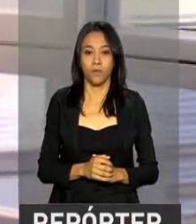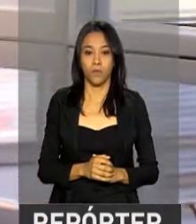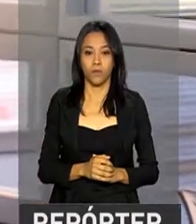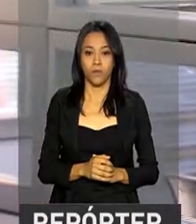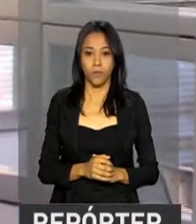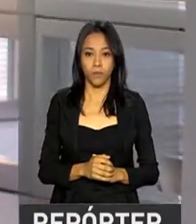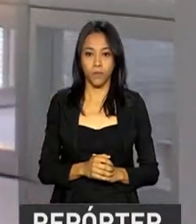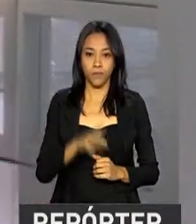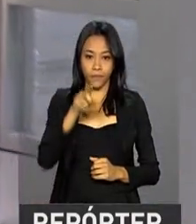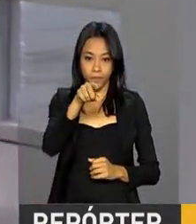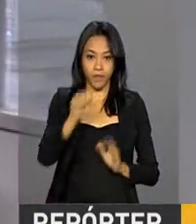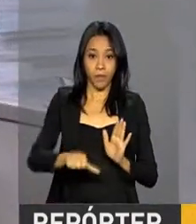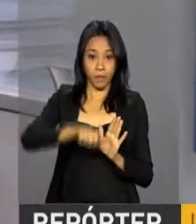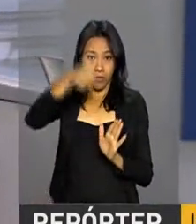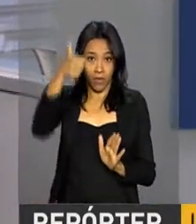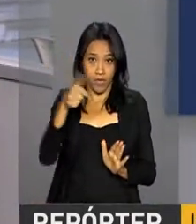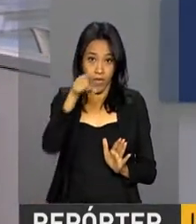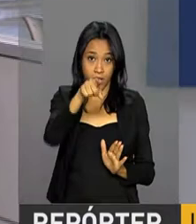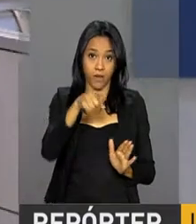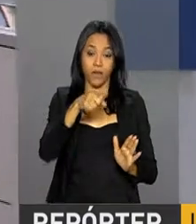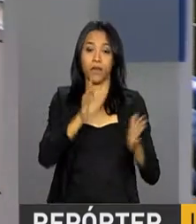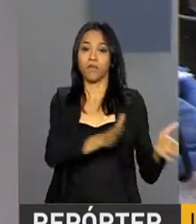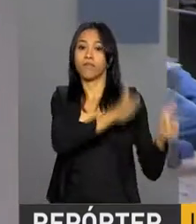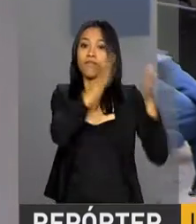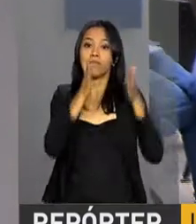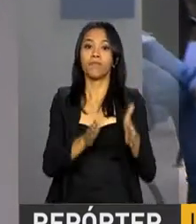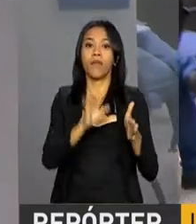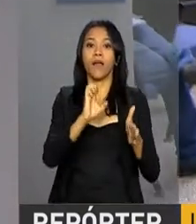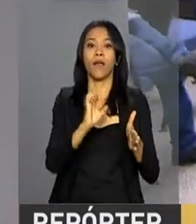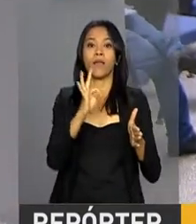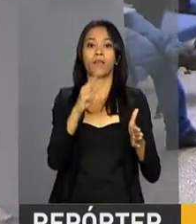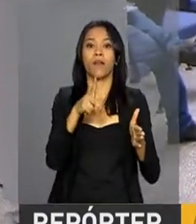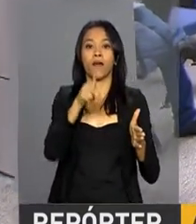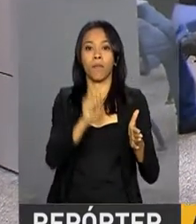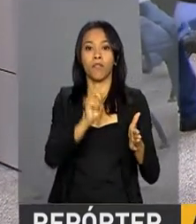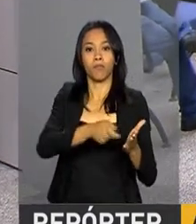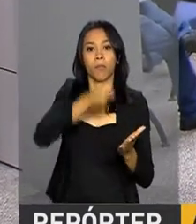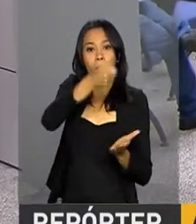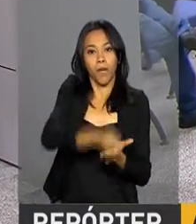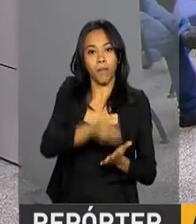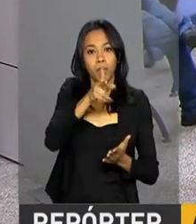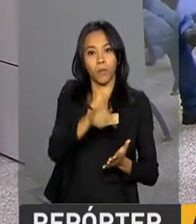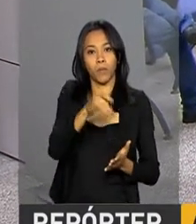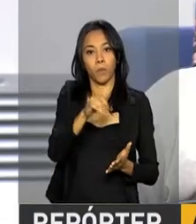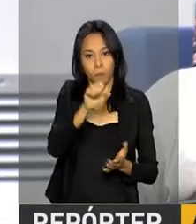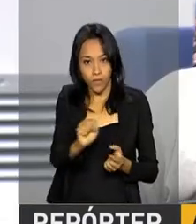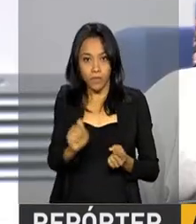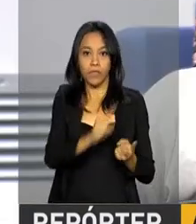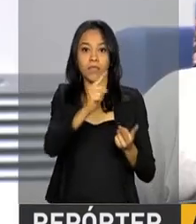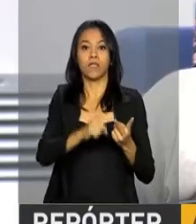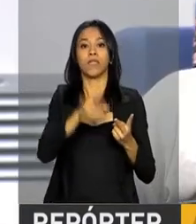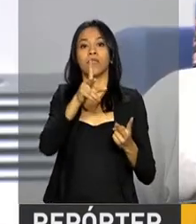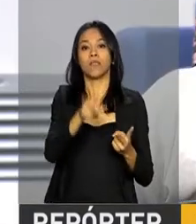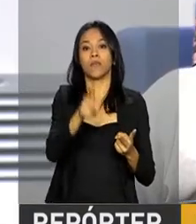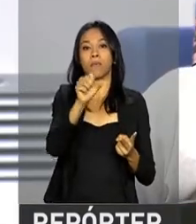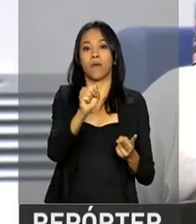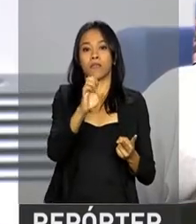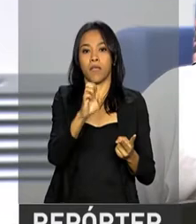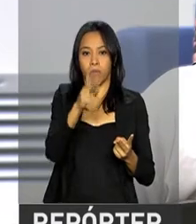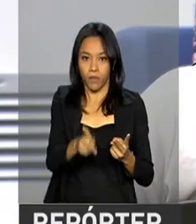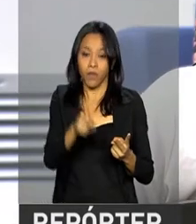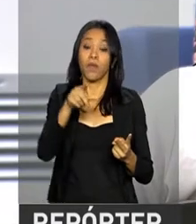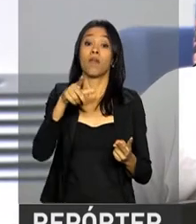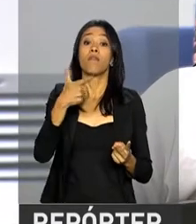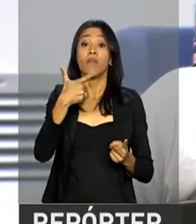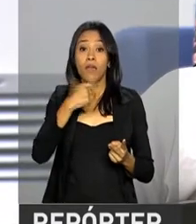na primeira etapa de pagamentos das cotas do pis pasep que começa esta semana serão contemplados beneficiários